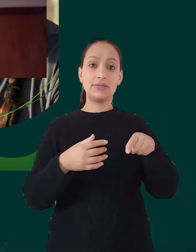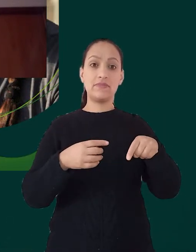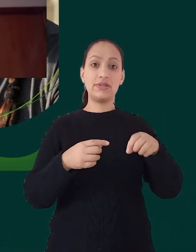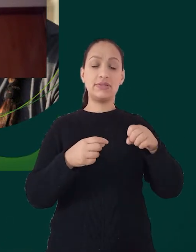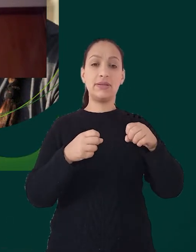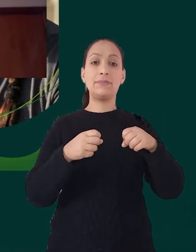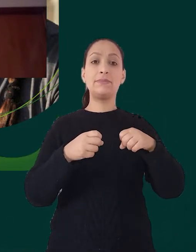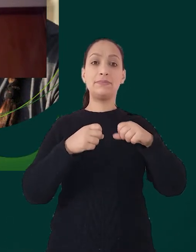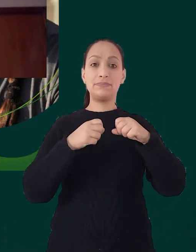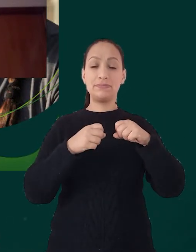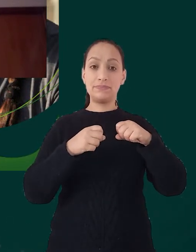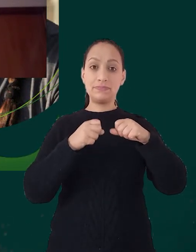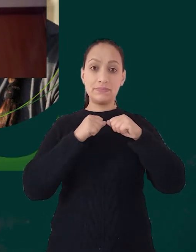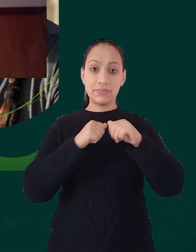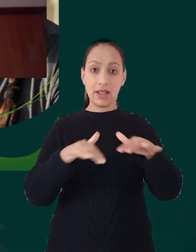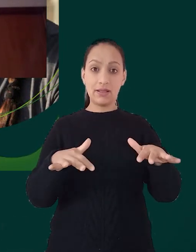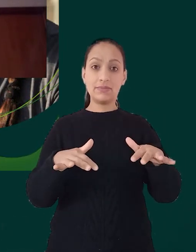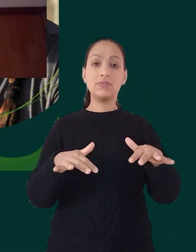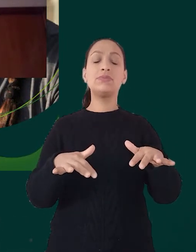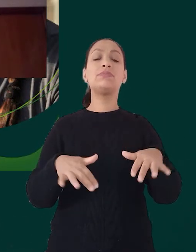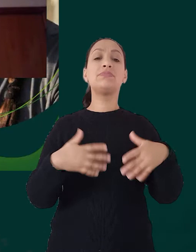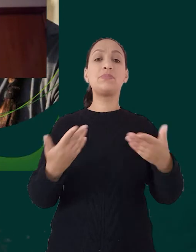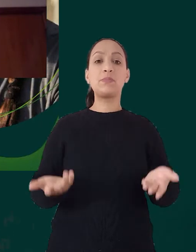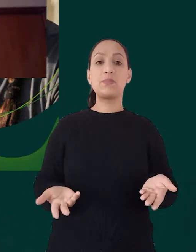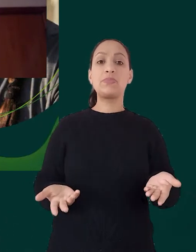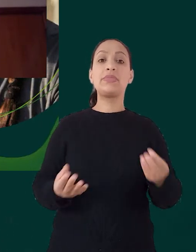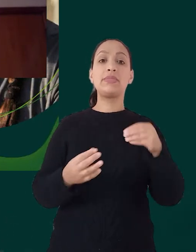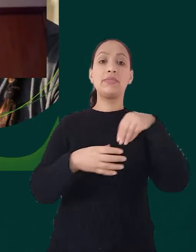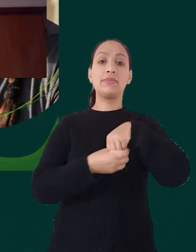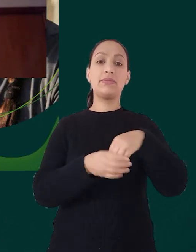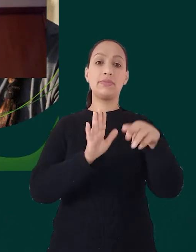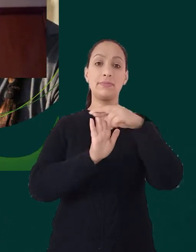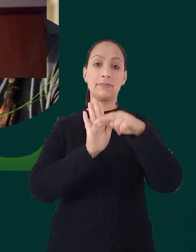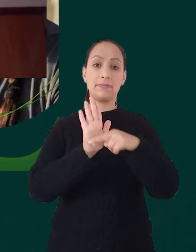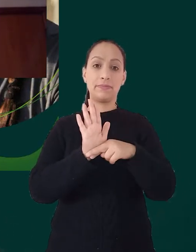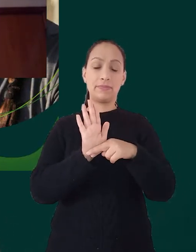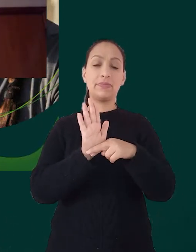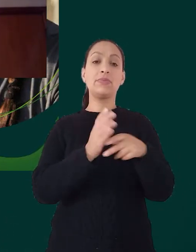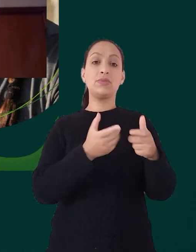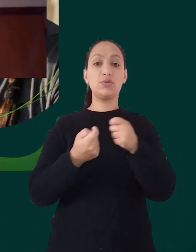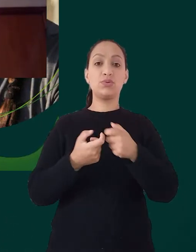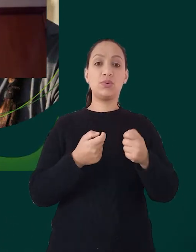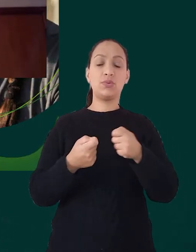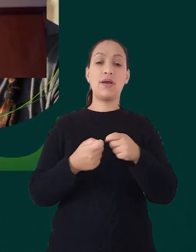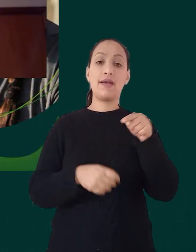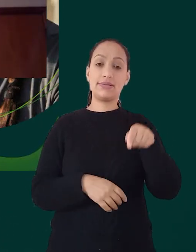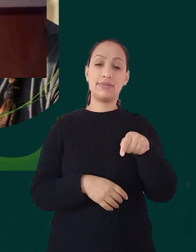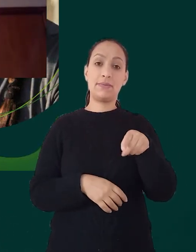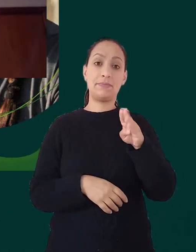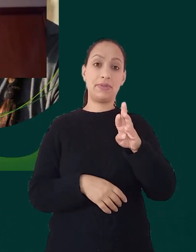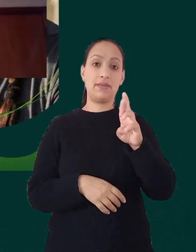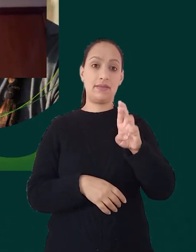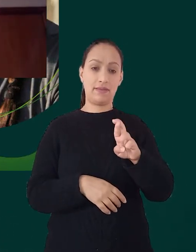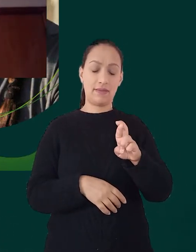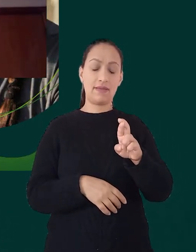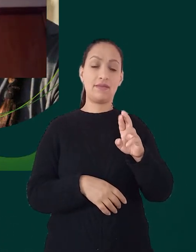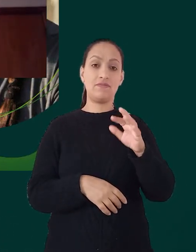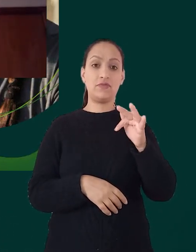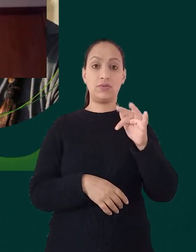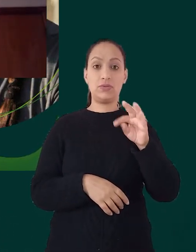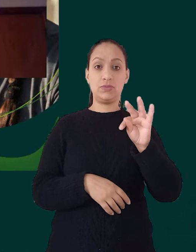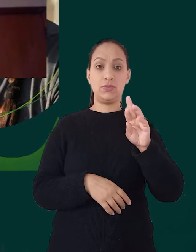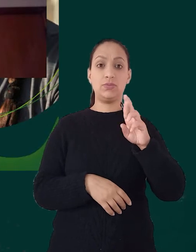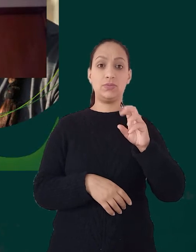Então, tudo isso está dentro das regras do jogo. E essa Behavior Tree, ela, obviamente, também